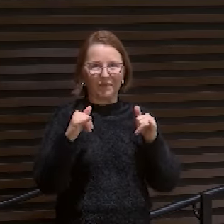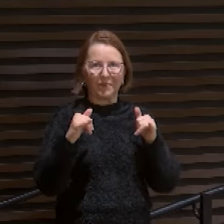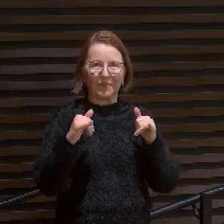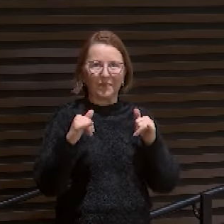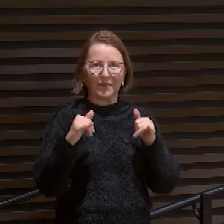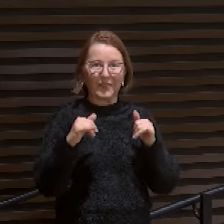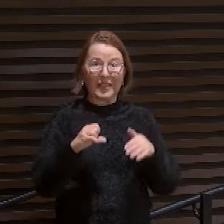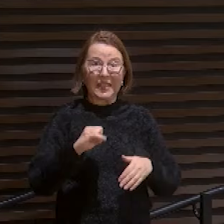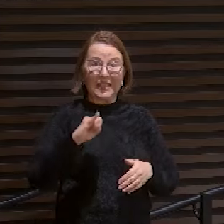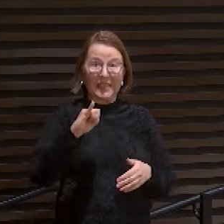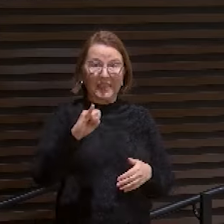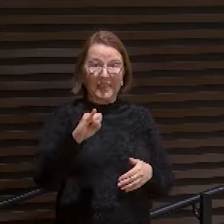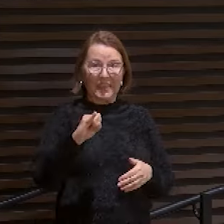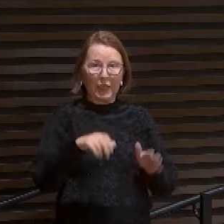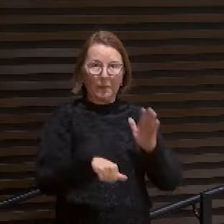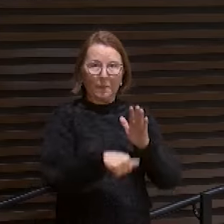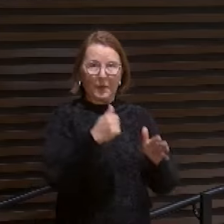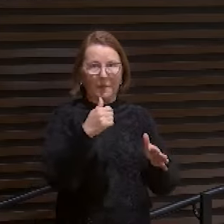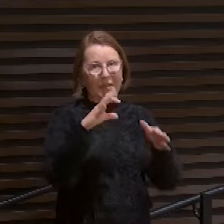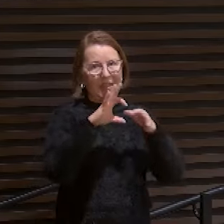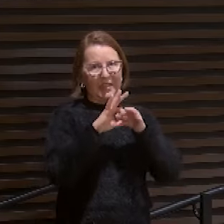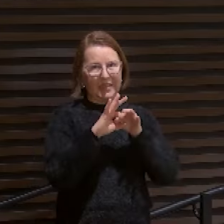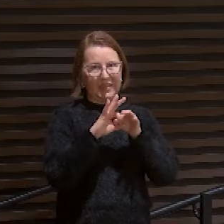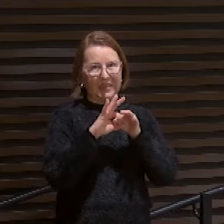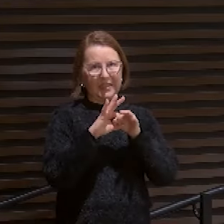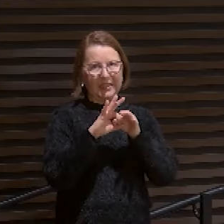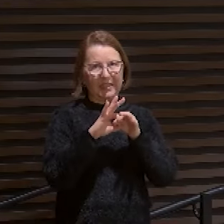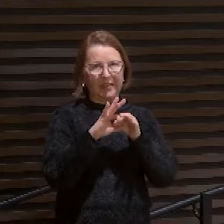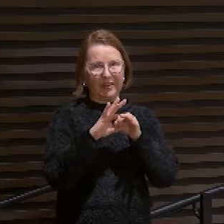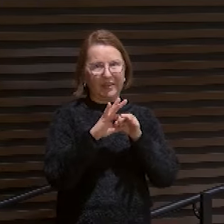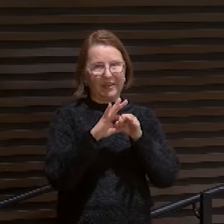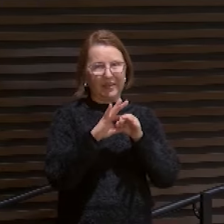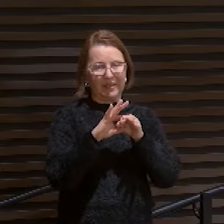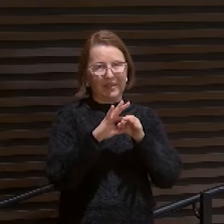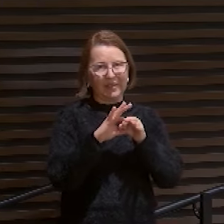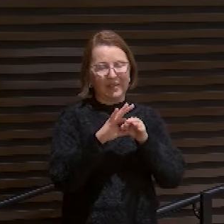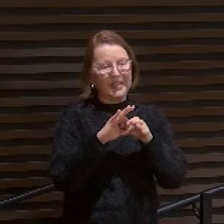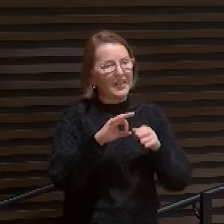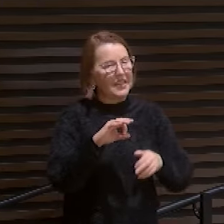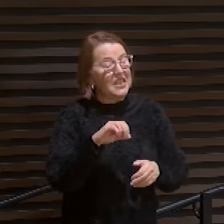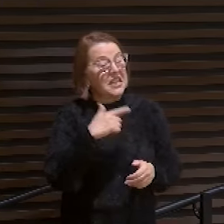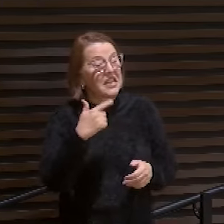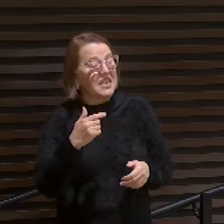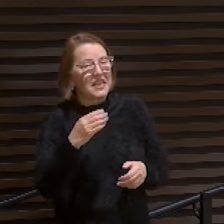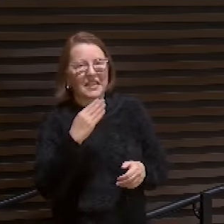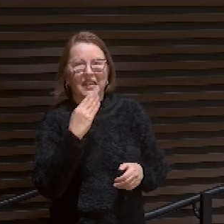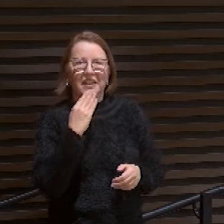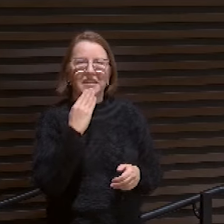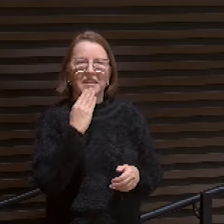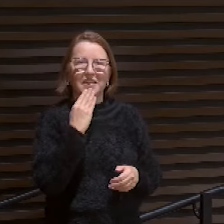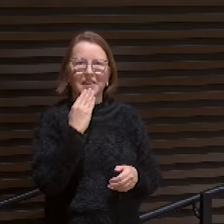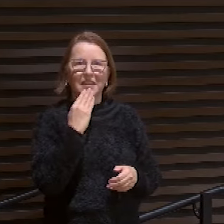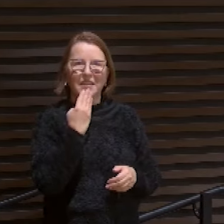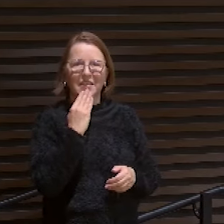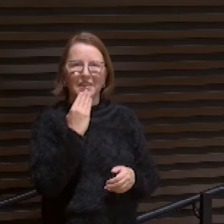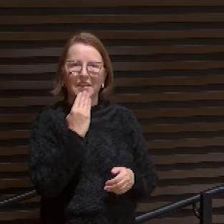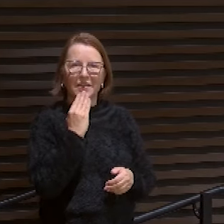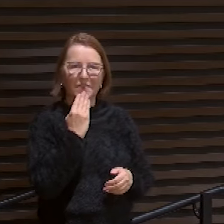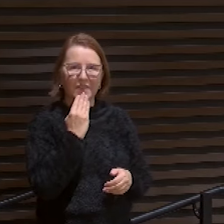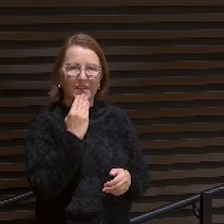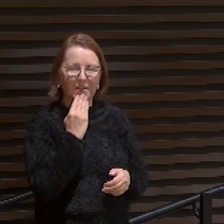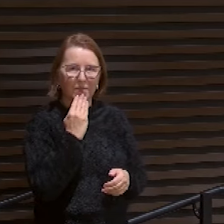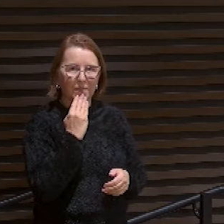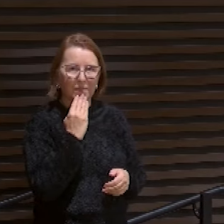Porque se aquela primeira aliança tivesse sido feita